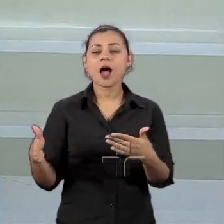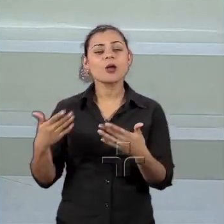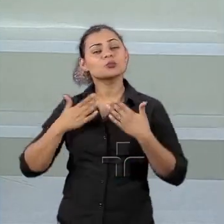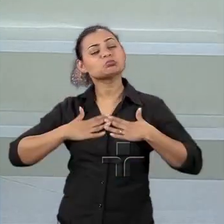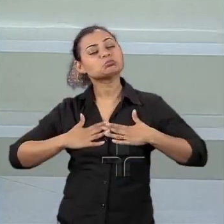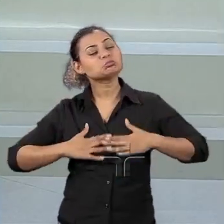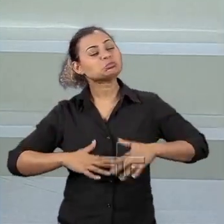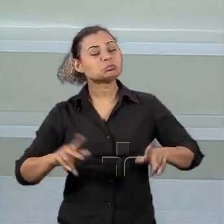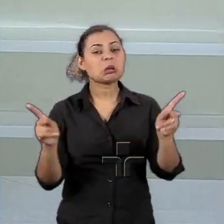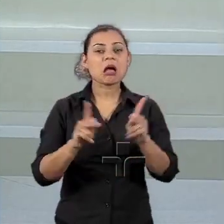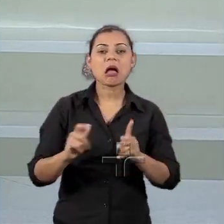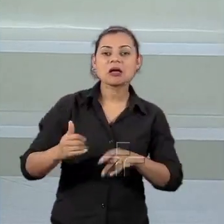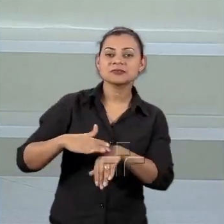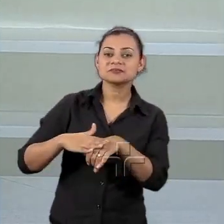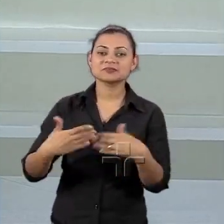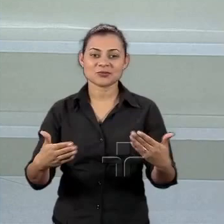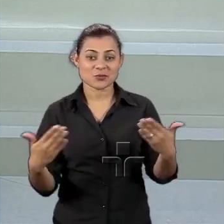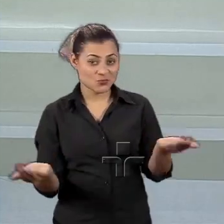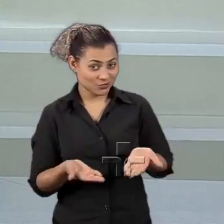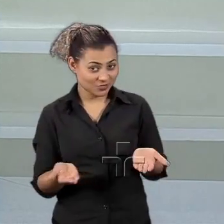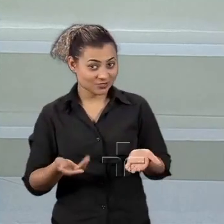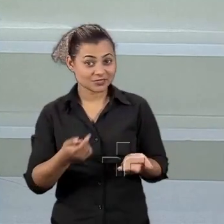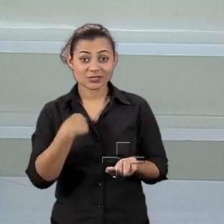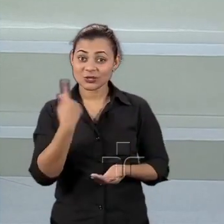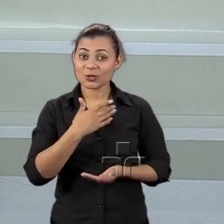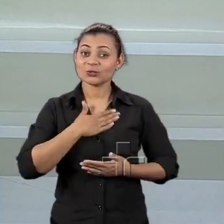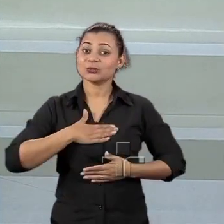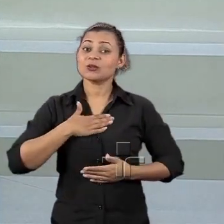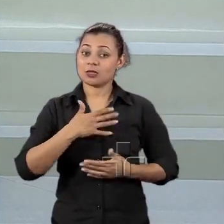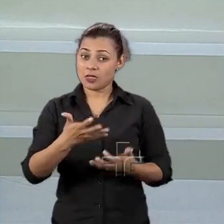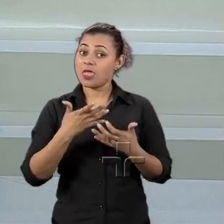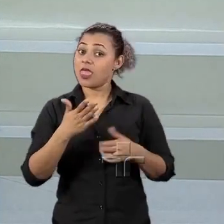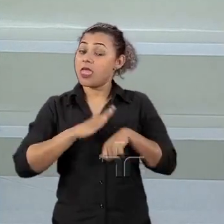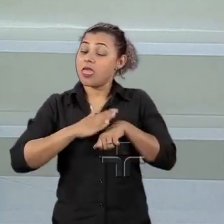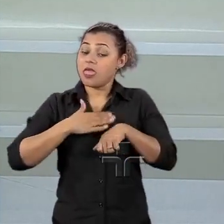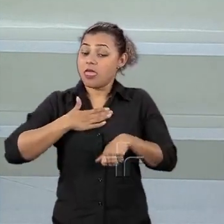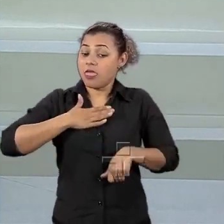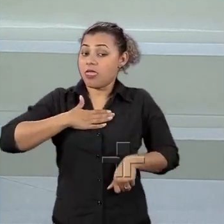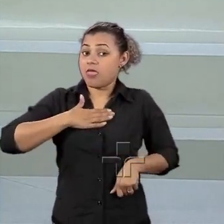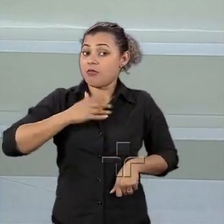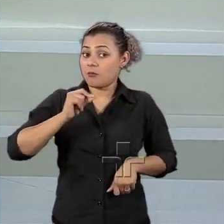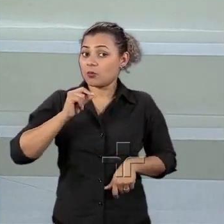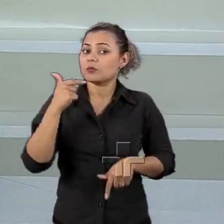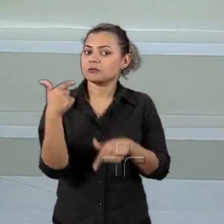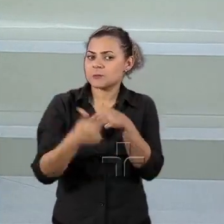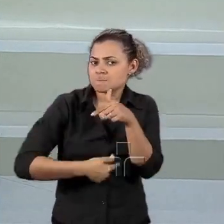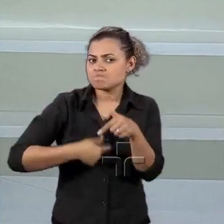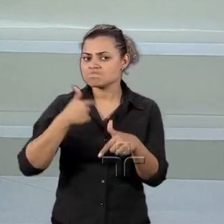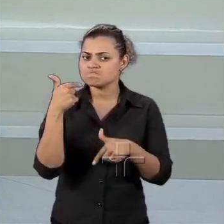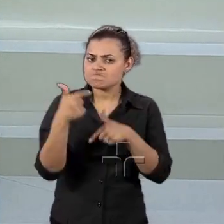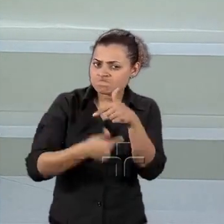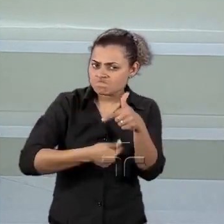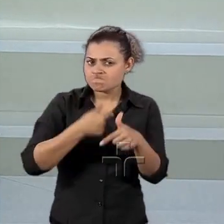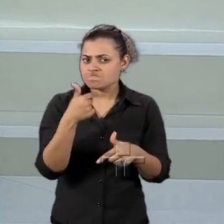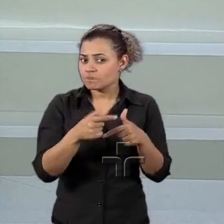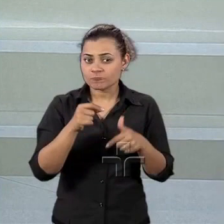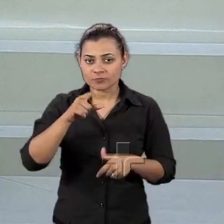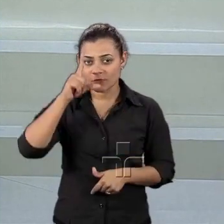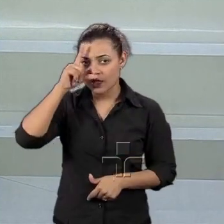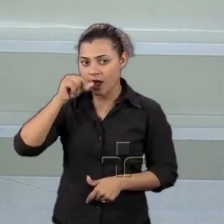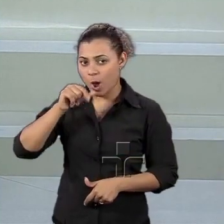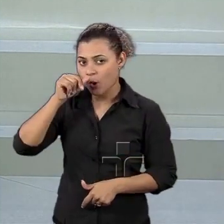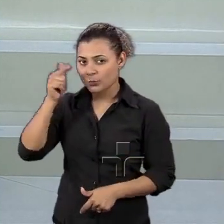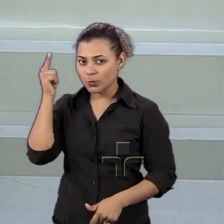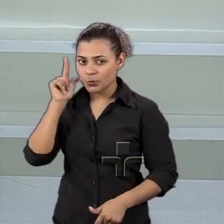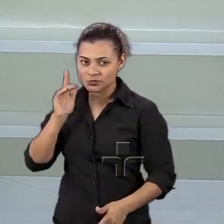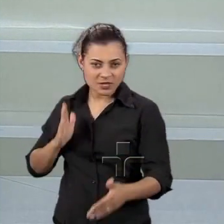tolerante, e nós gostaríamos muito que eu estou trabalhando intensamente para que o Alckmin chegue e